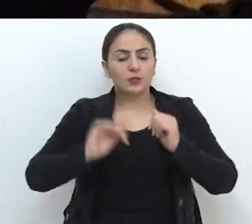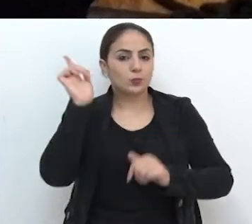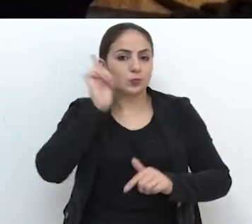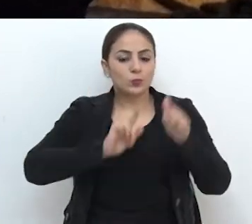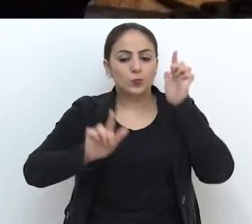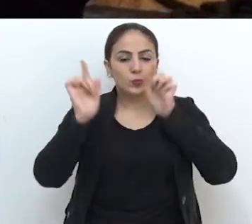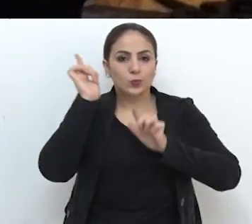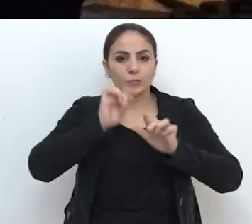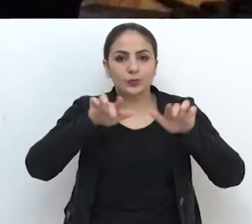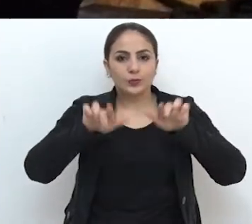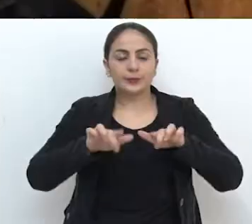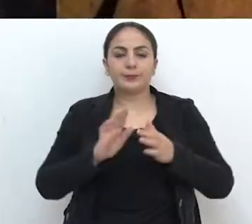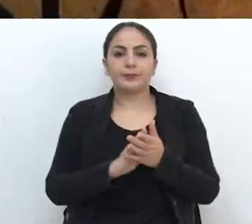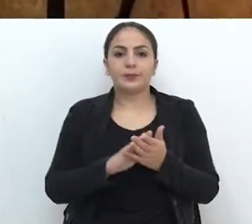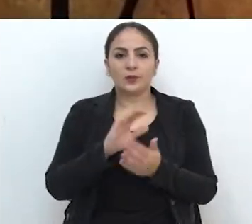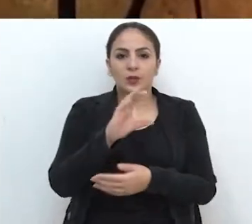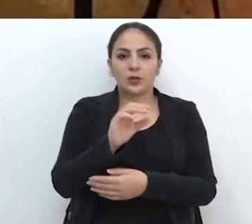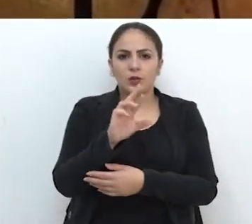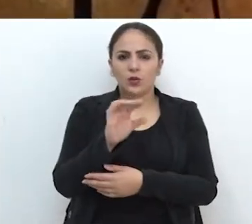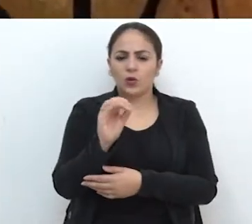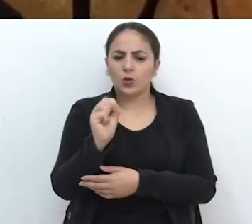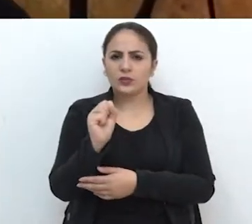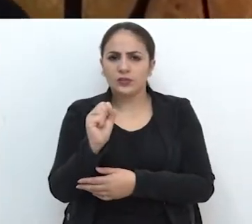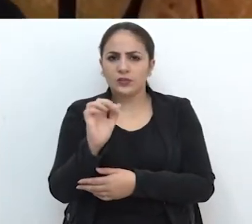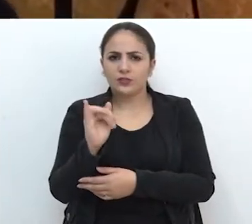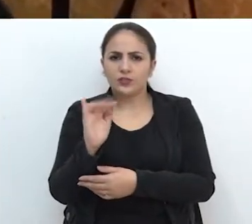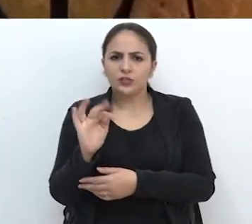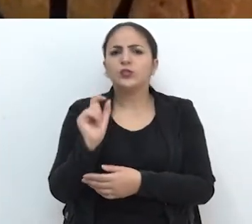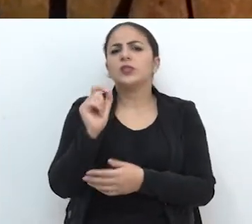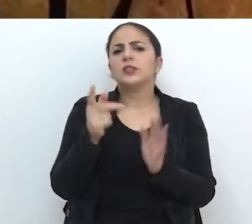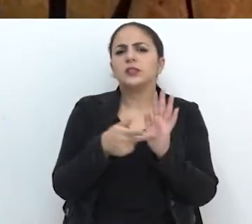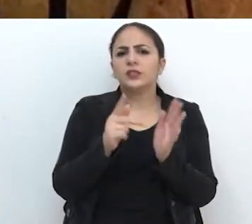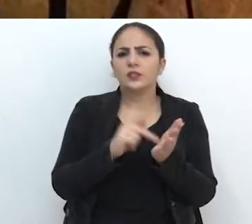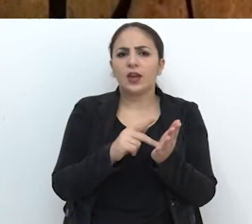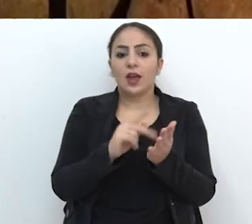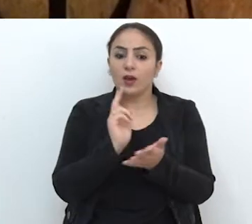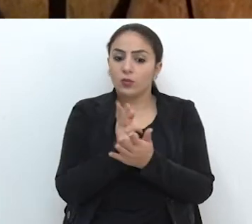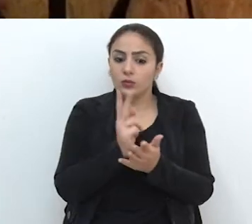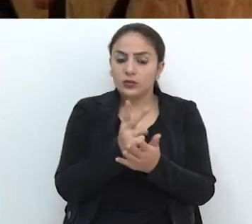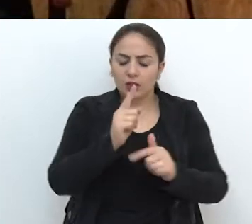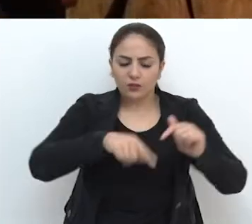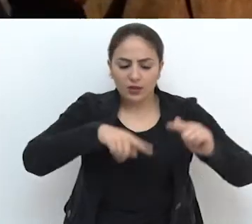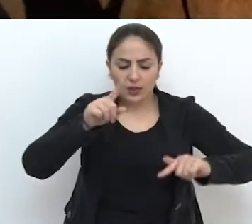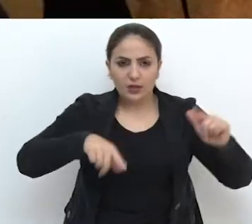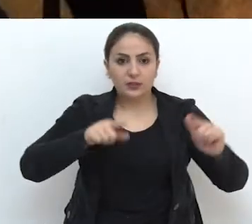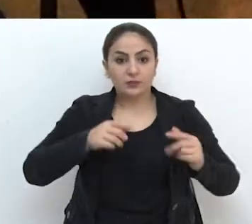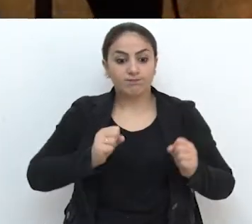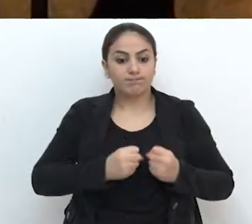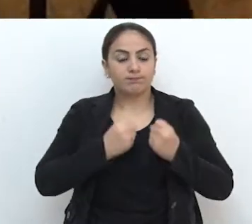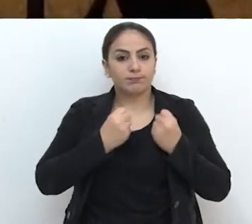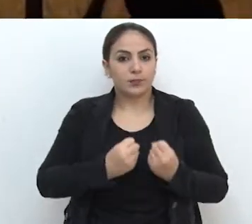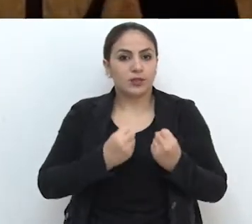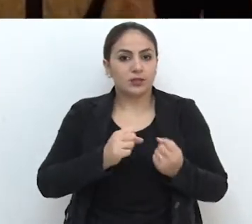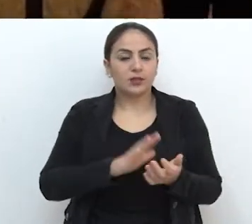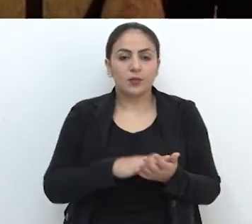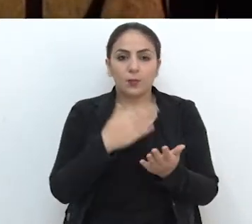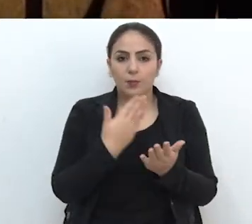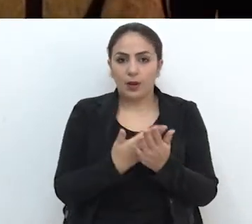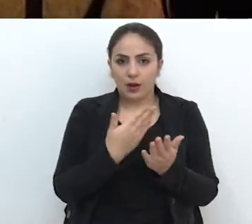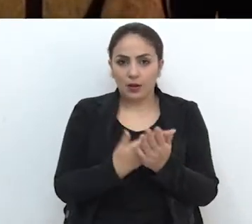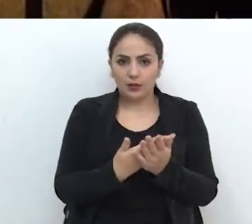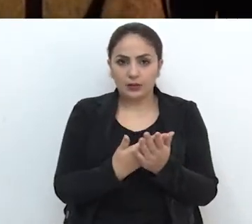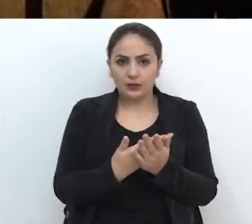está conquistando espaço. CrossFit, o que quer dizer CrossFit? São eventos constantes, variados, de alta intensidade. Tá? É uma aula que é feita